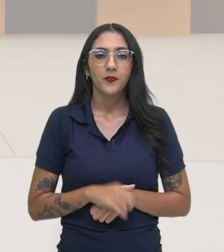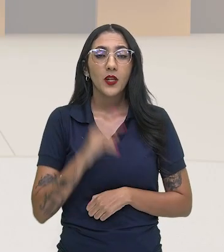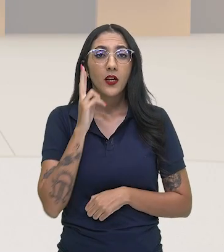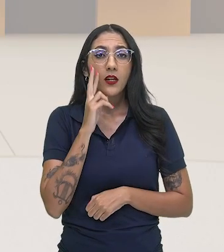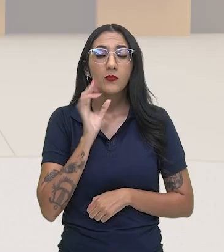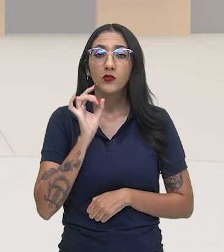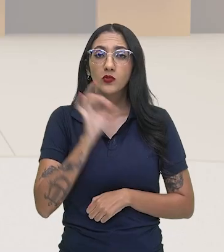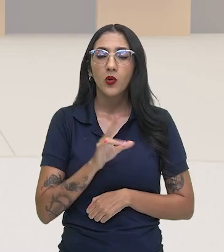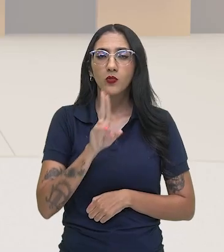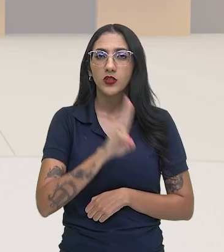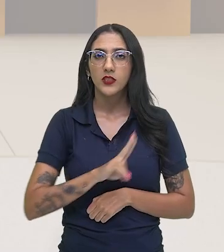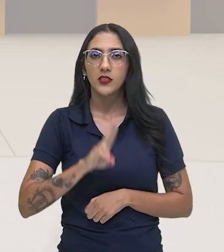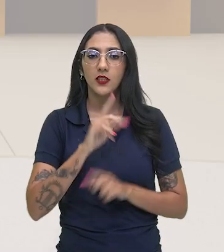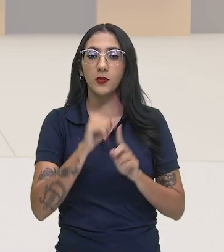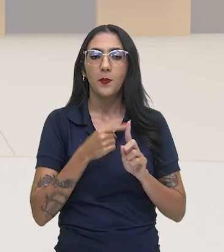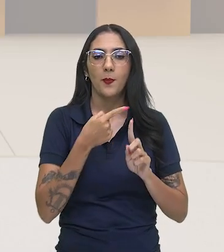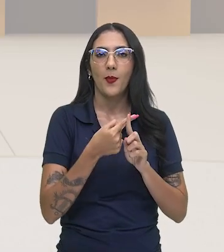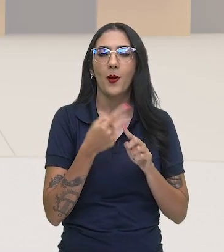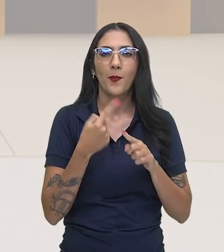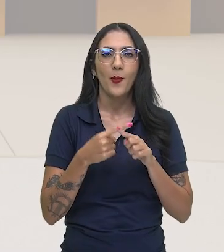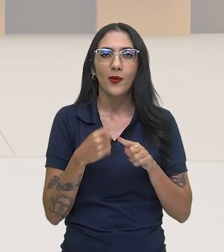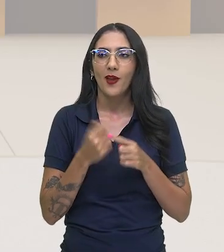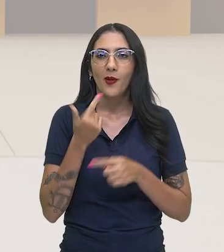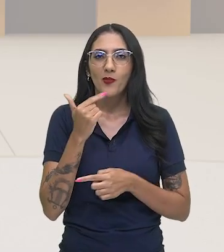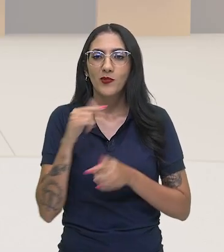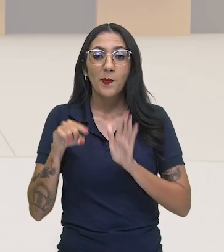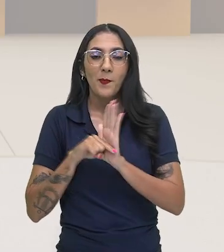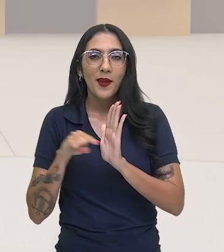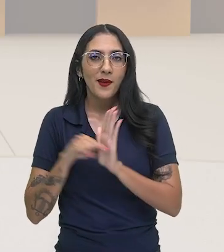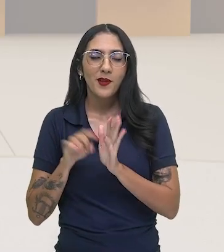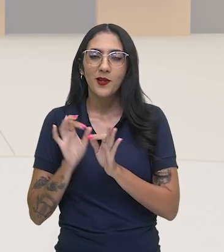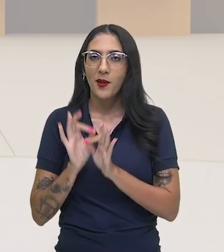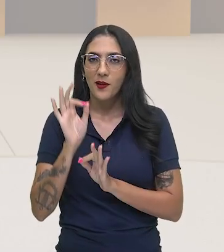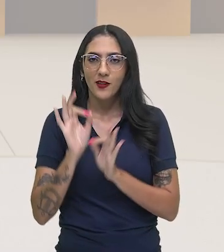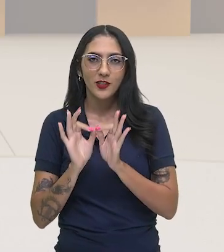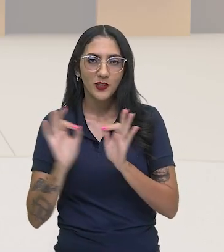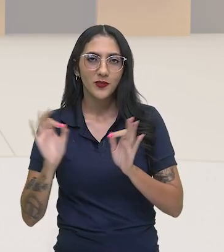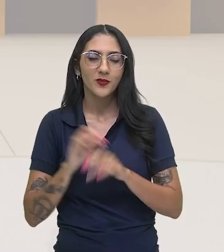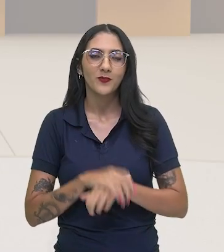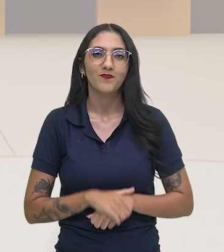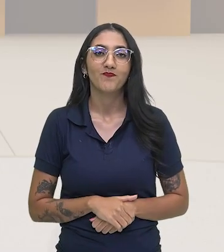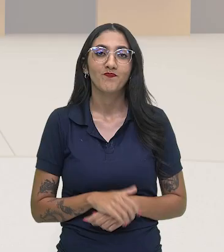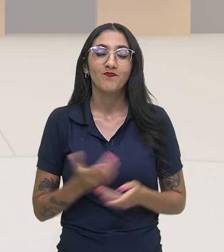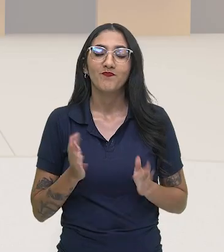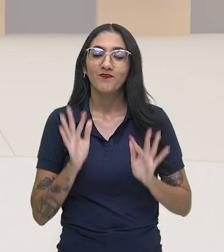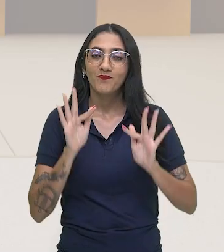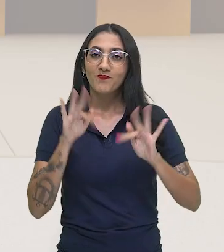valores positivos porque não existe uma medida negativa, tá certo? Então, essa